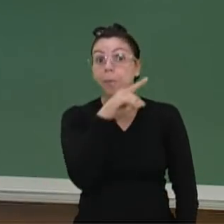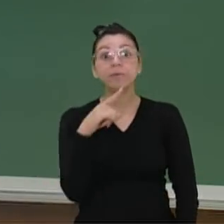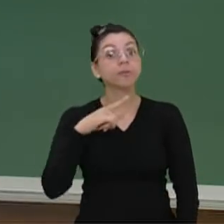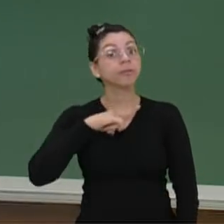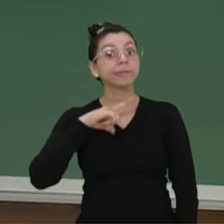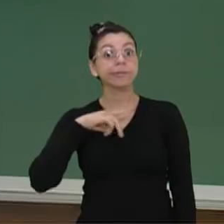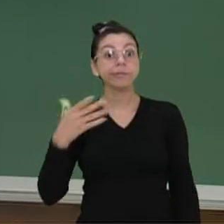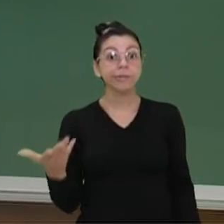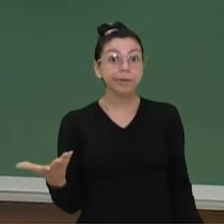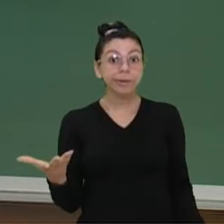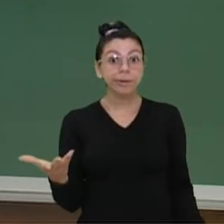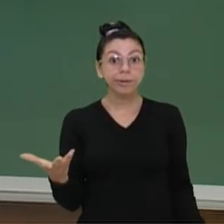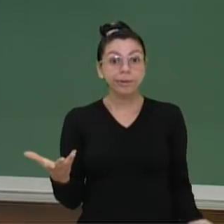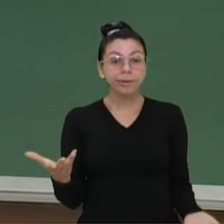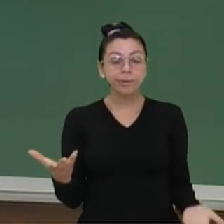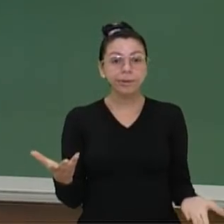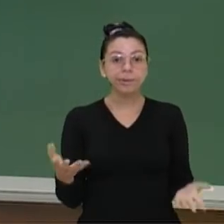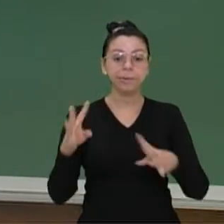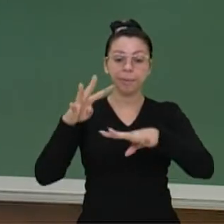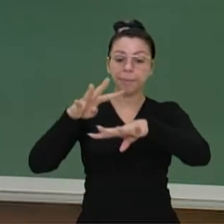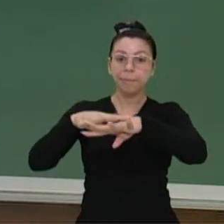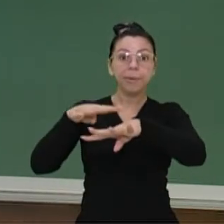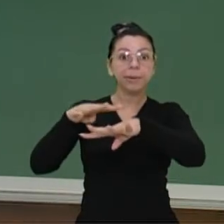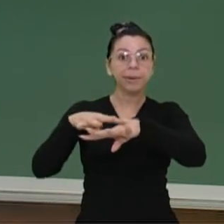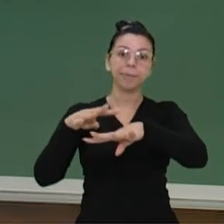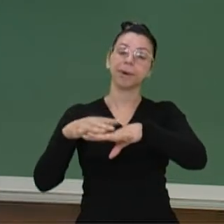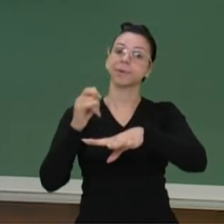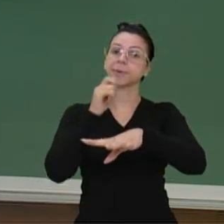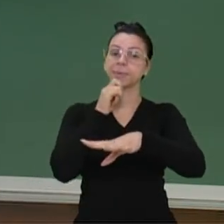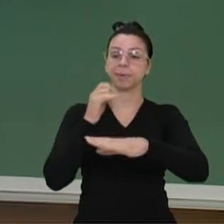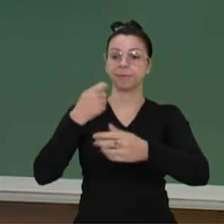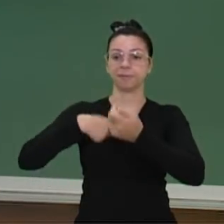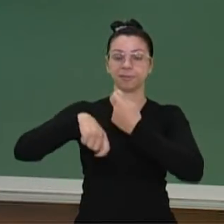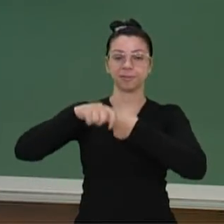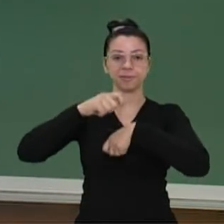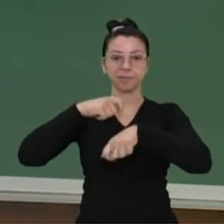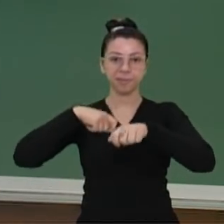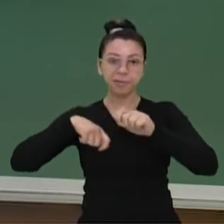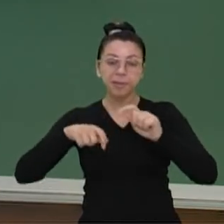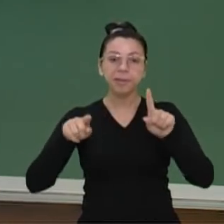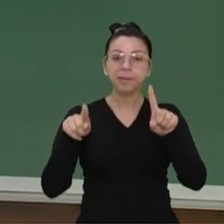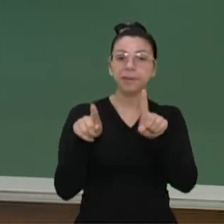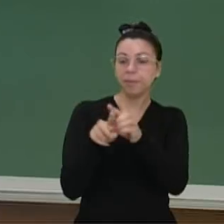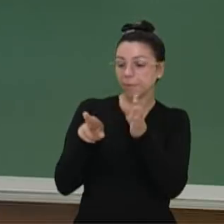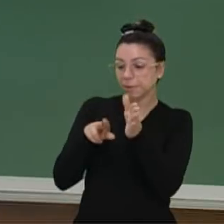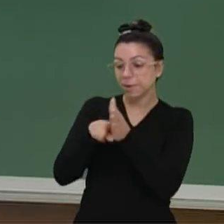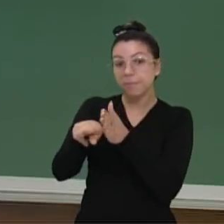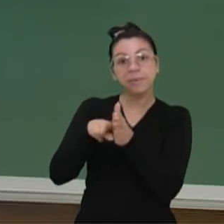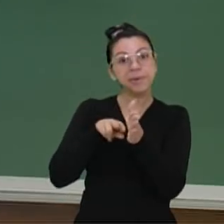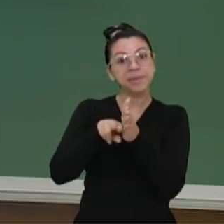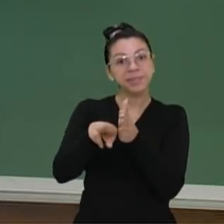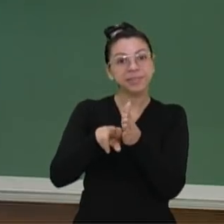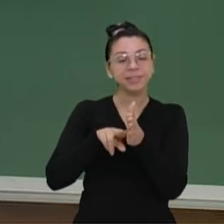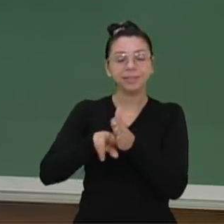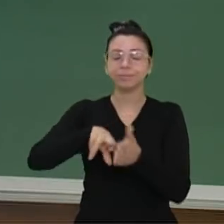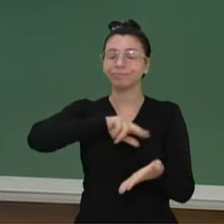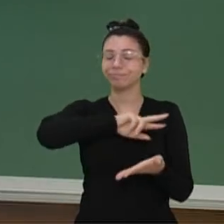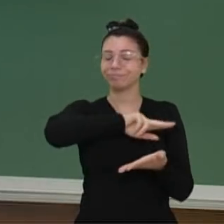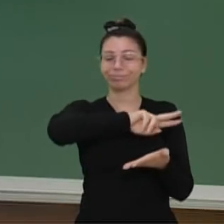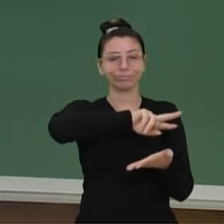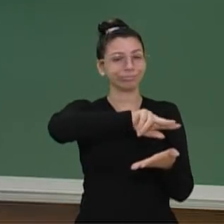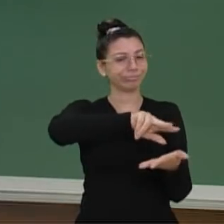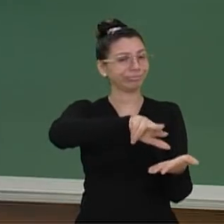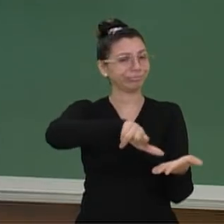disso na matemática financeira, tem aplicação disso na biologia, tem várias